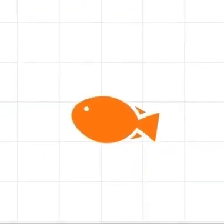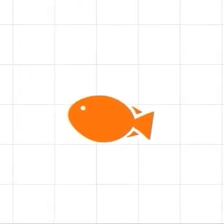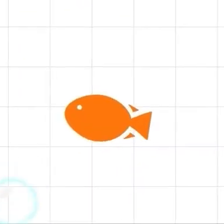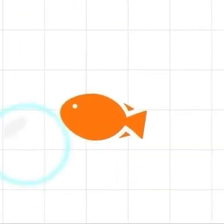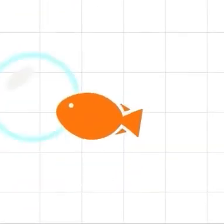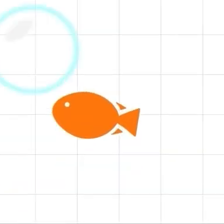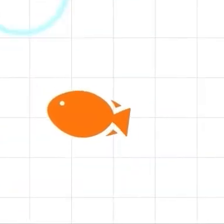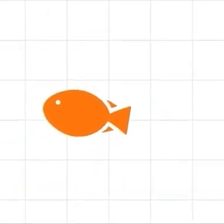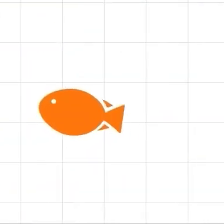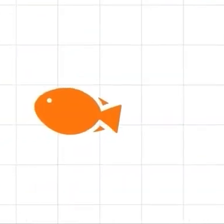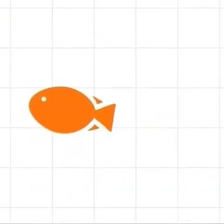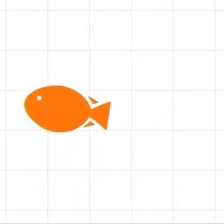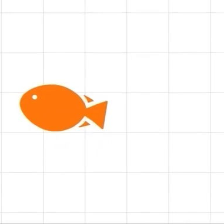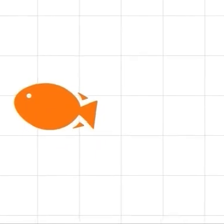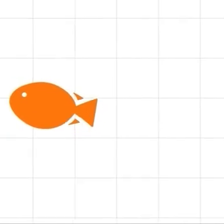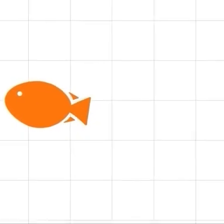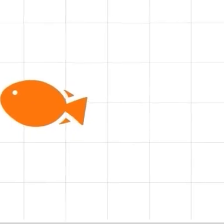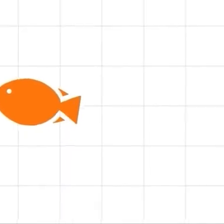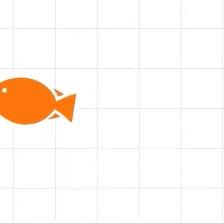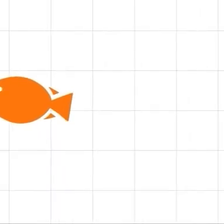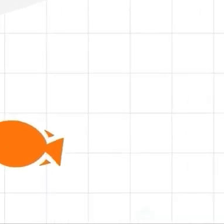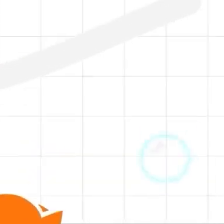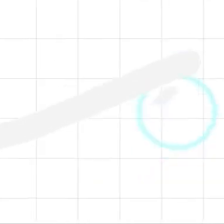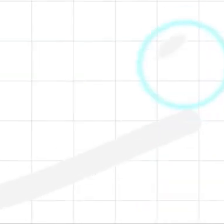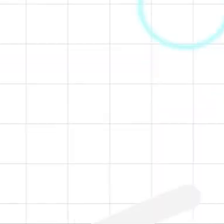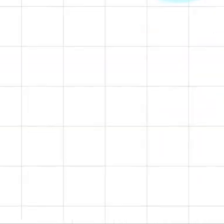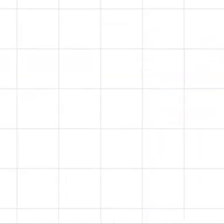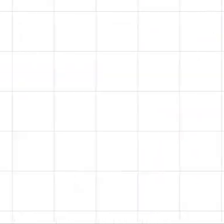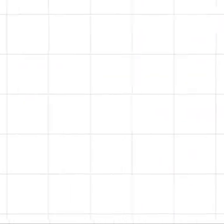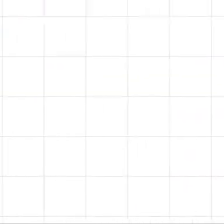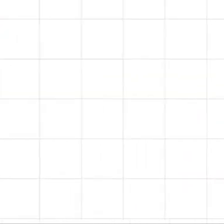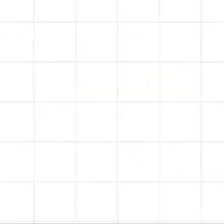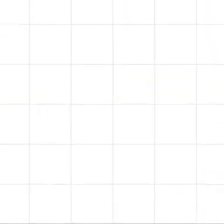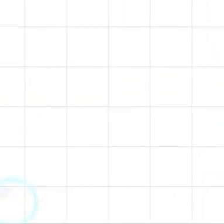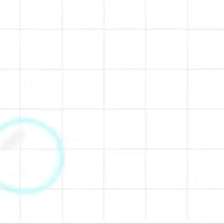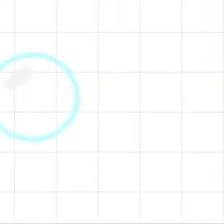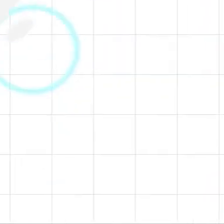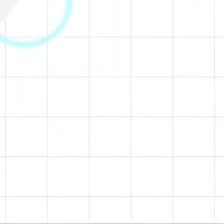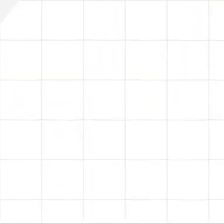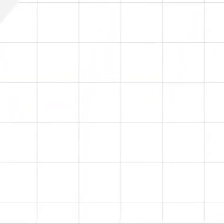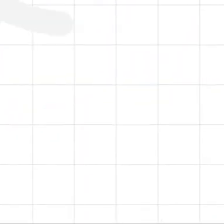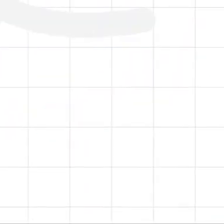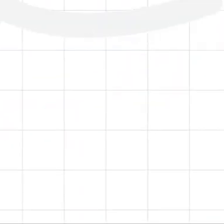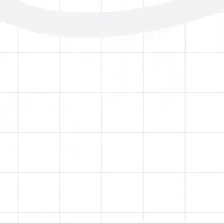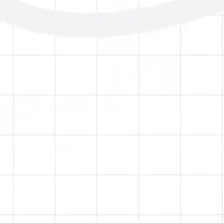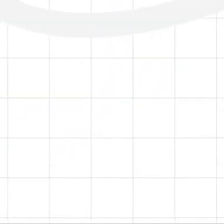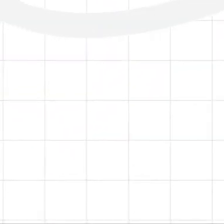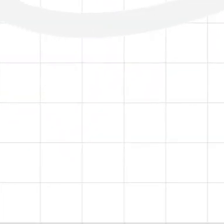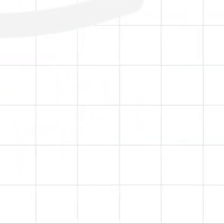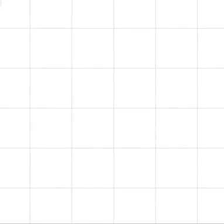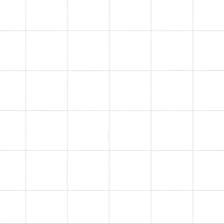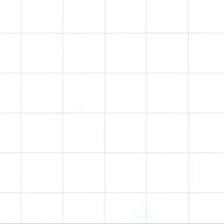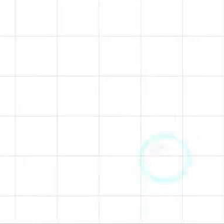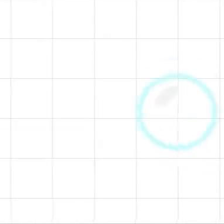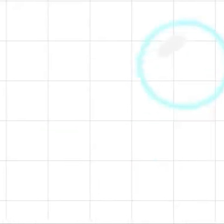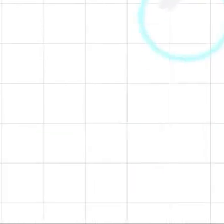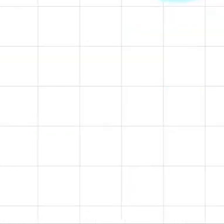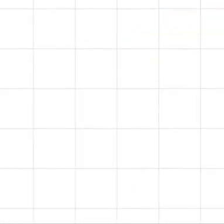é menor. E aí, uma característica importante. O narrador pode ser observador ou pode